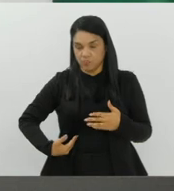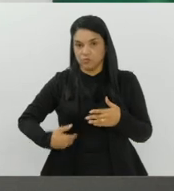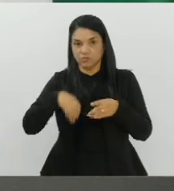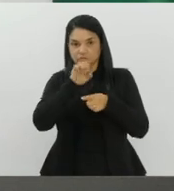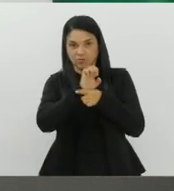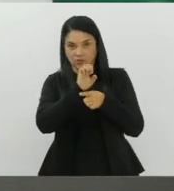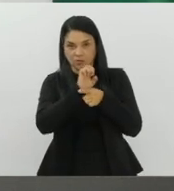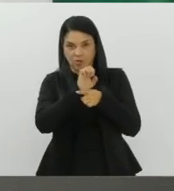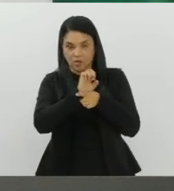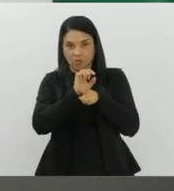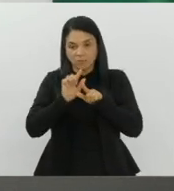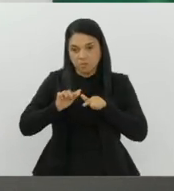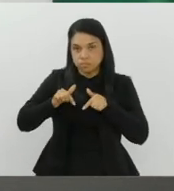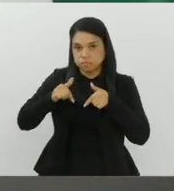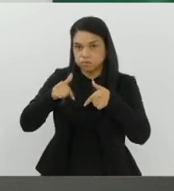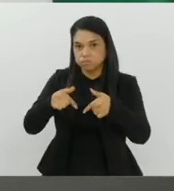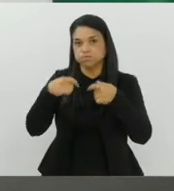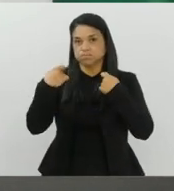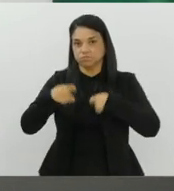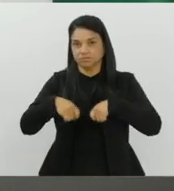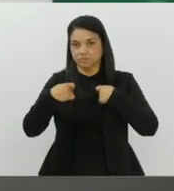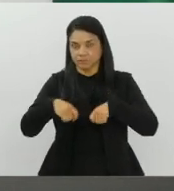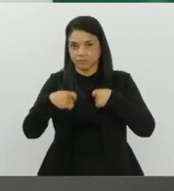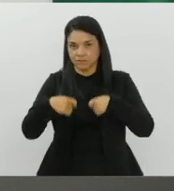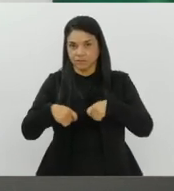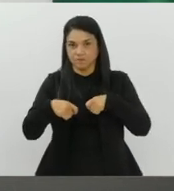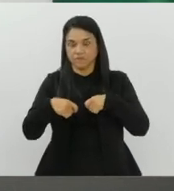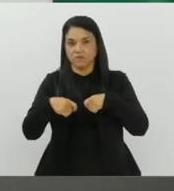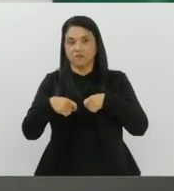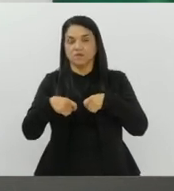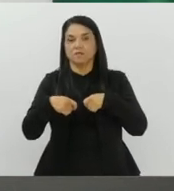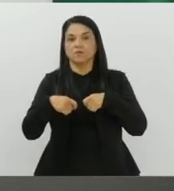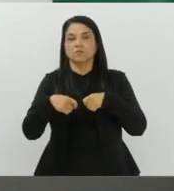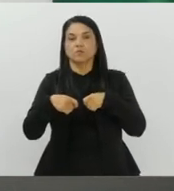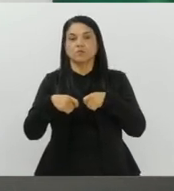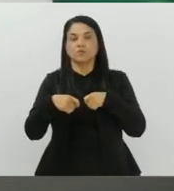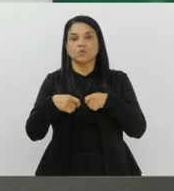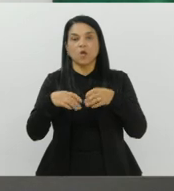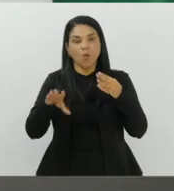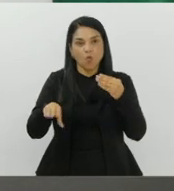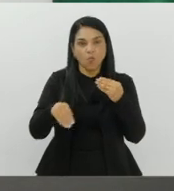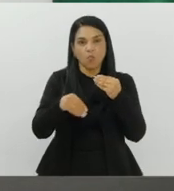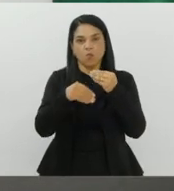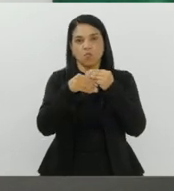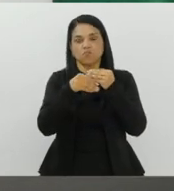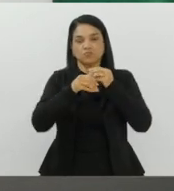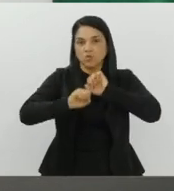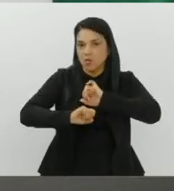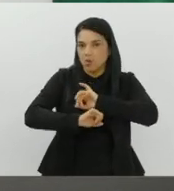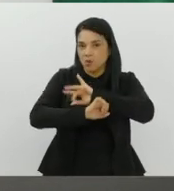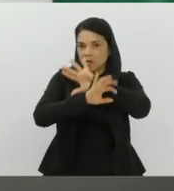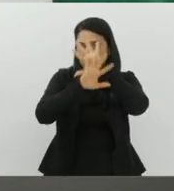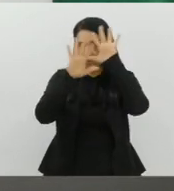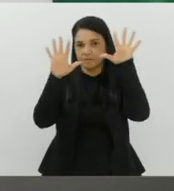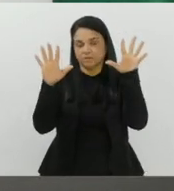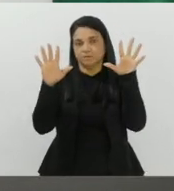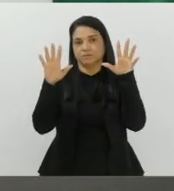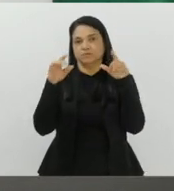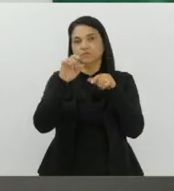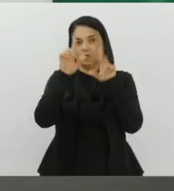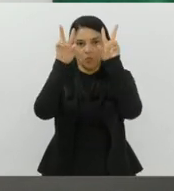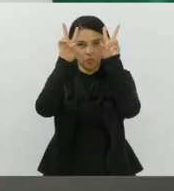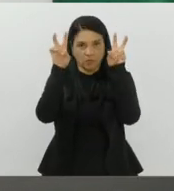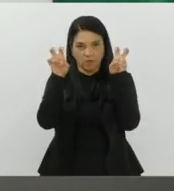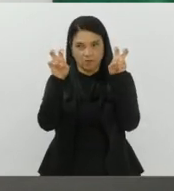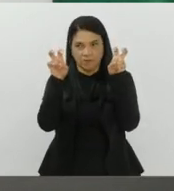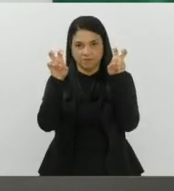realizar práticas necessárias e indispensáveis ao completo esclarecimento do assunto, bem